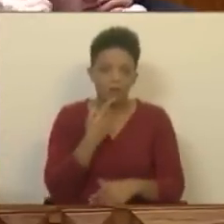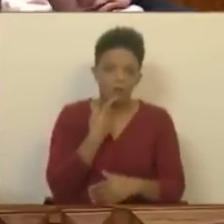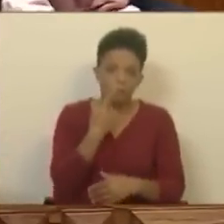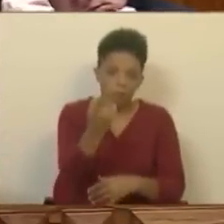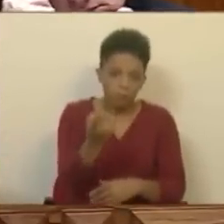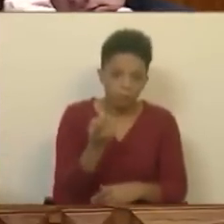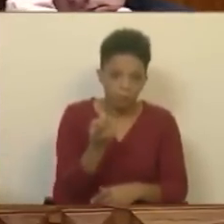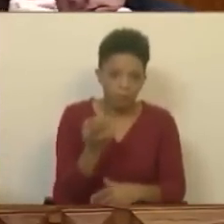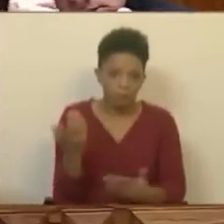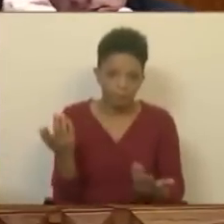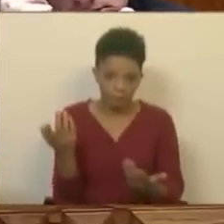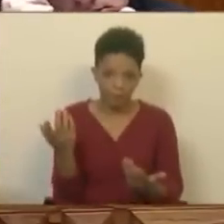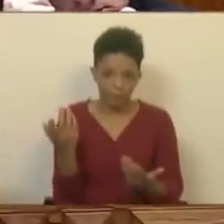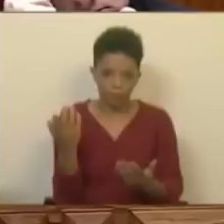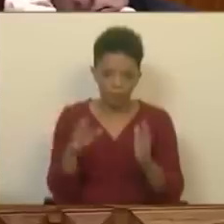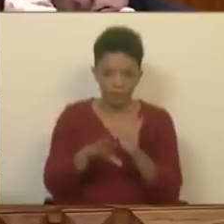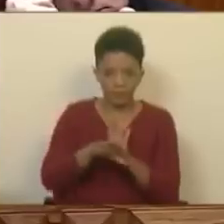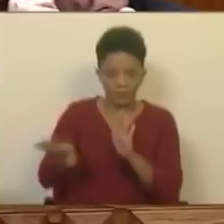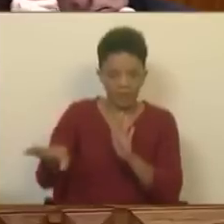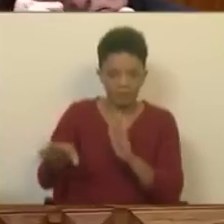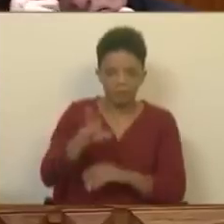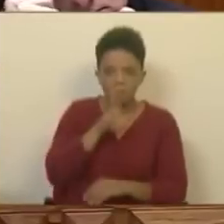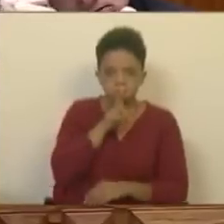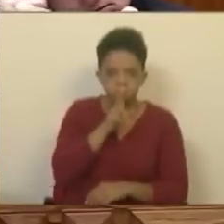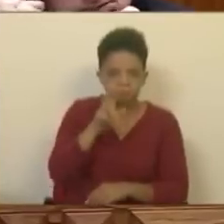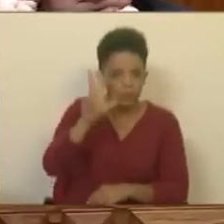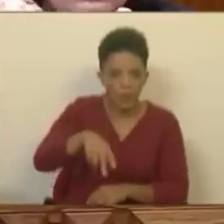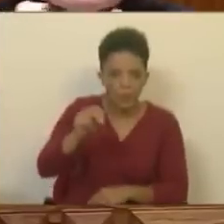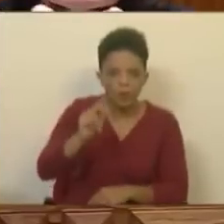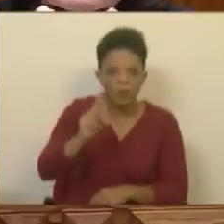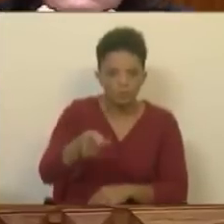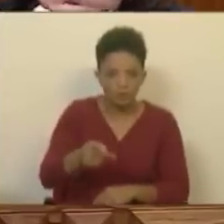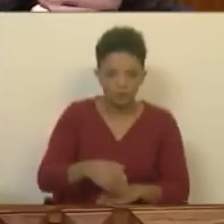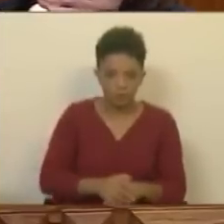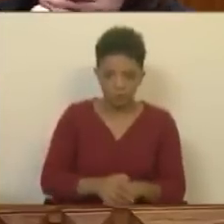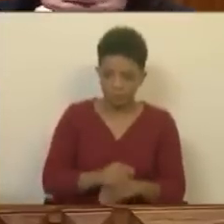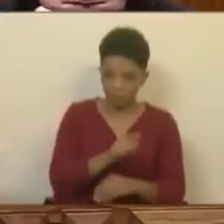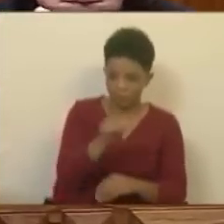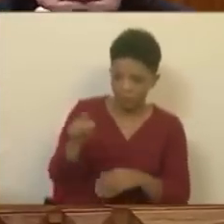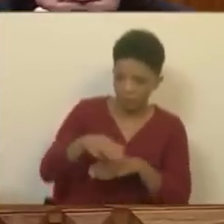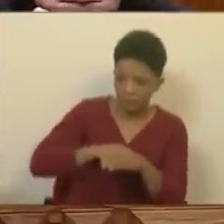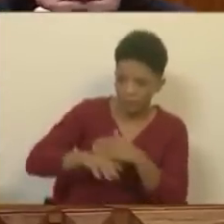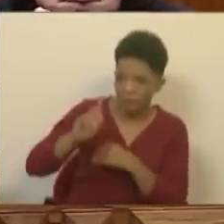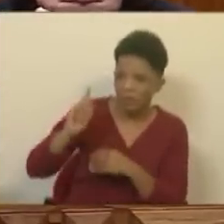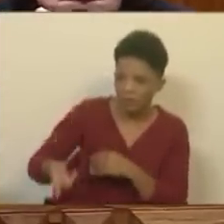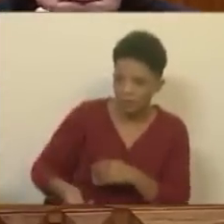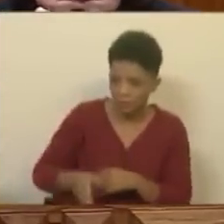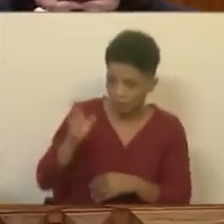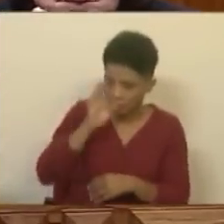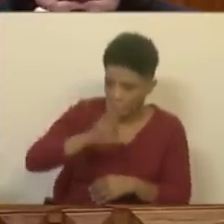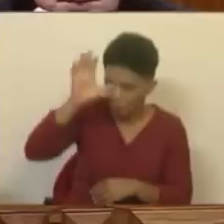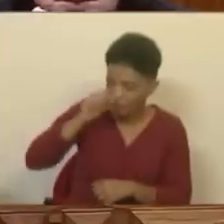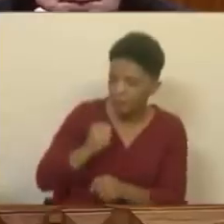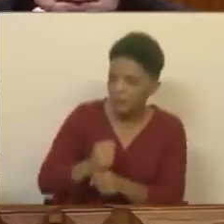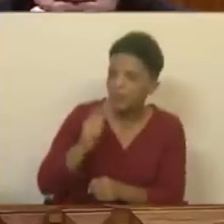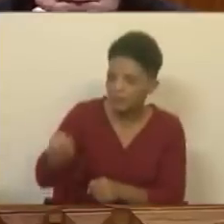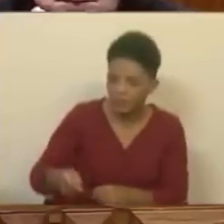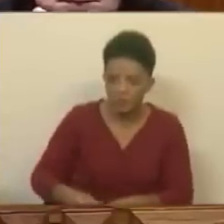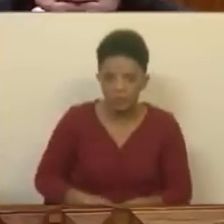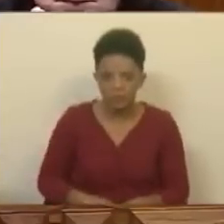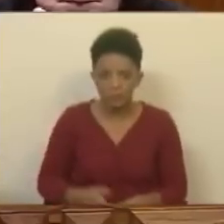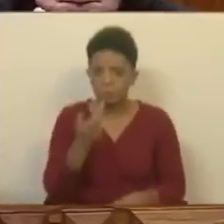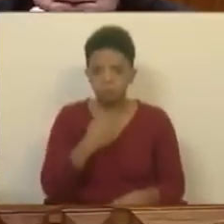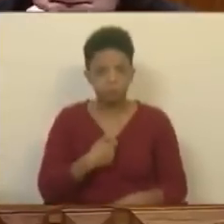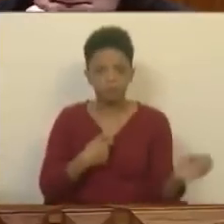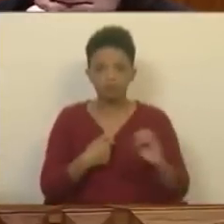e a pergunta que a direita nunca quer responder é o que que faria se fosse governo E